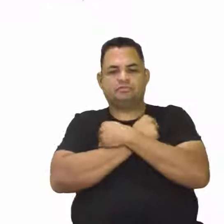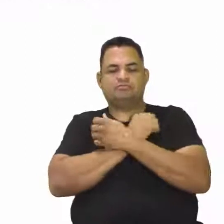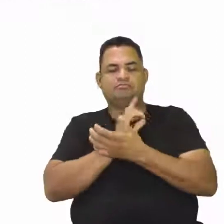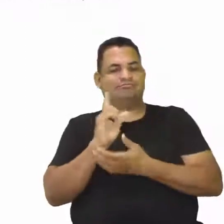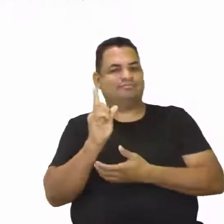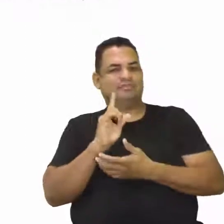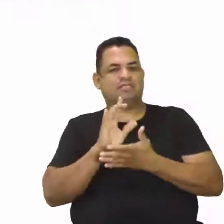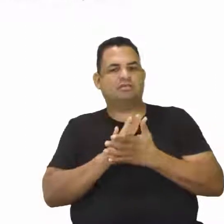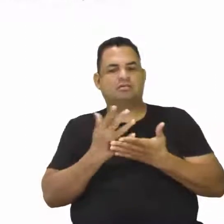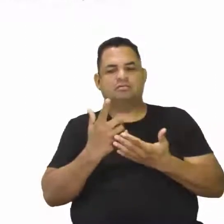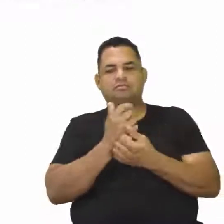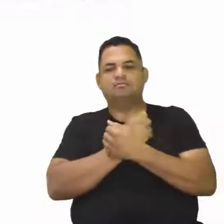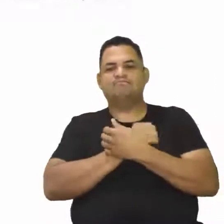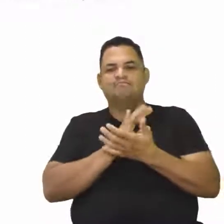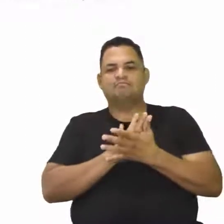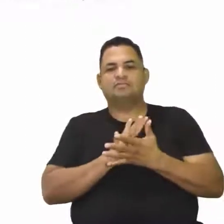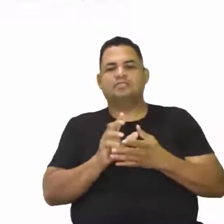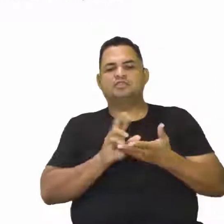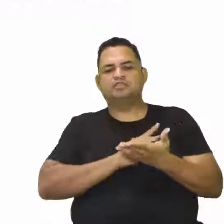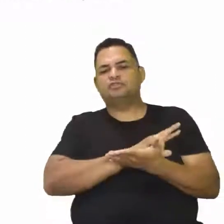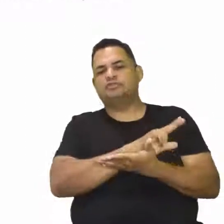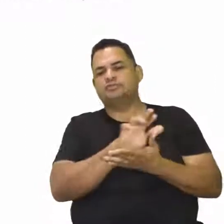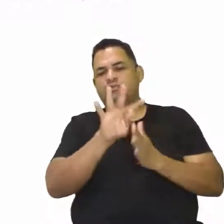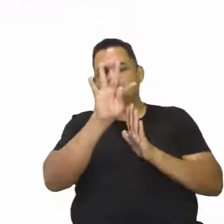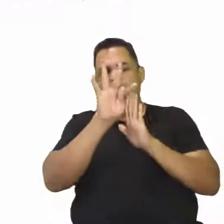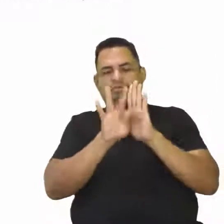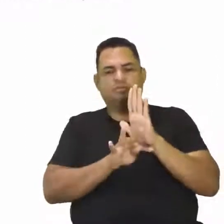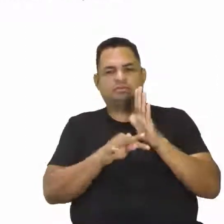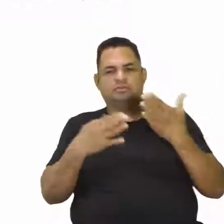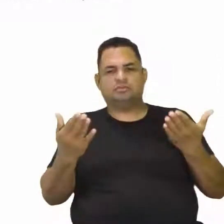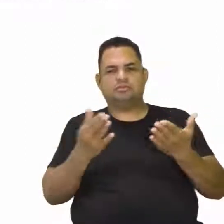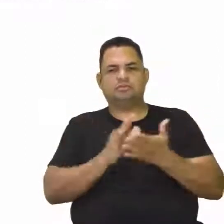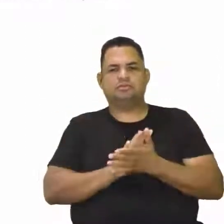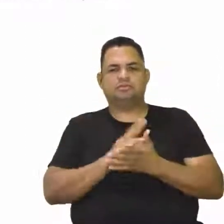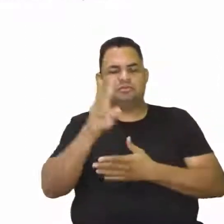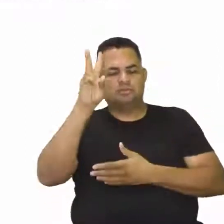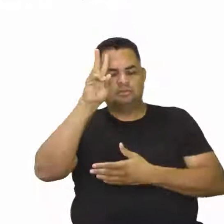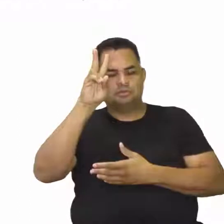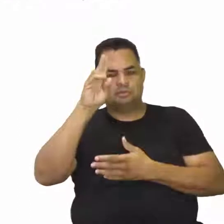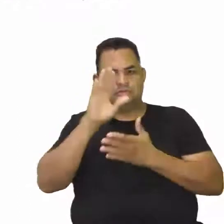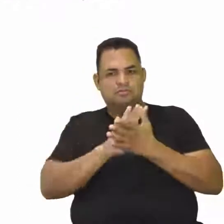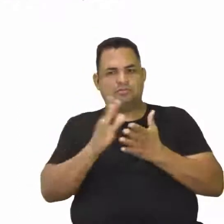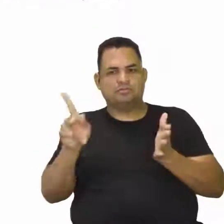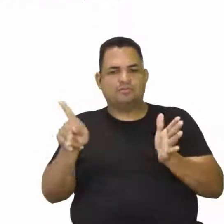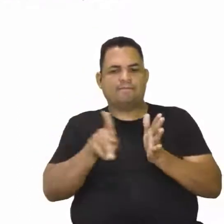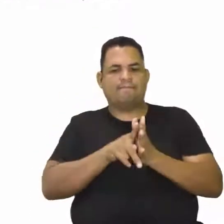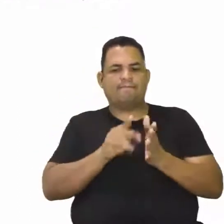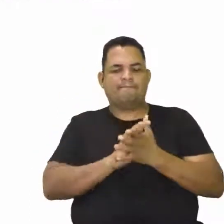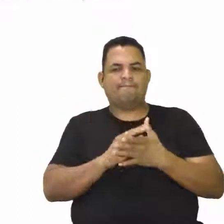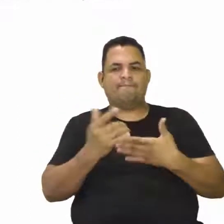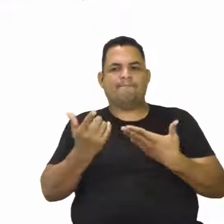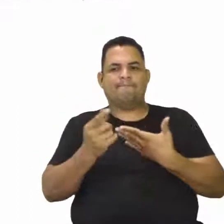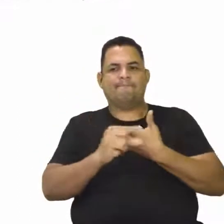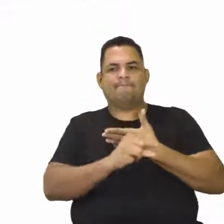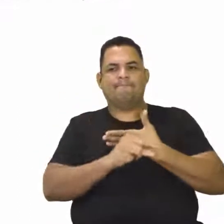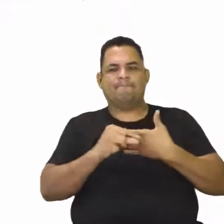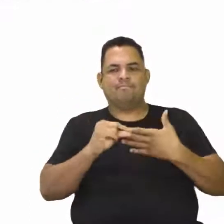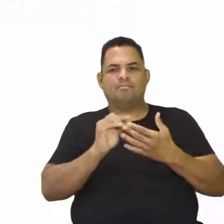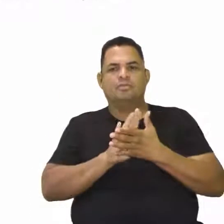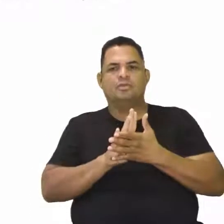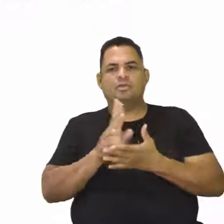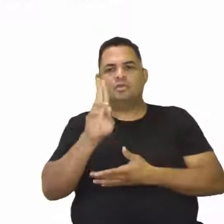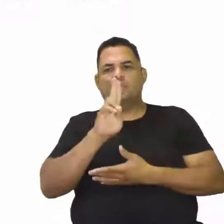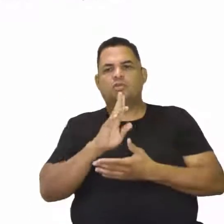um livro. É, mas é uma coletânea de textos, né? De histórias. De histórias. Do próprio autor